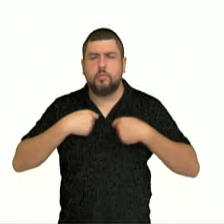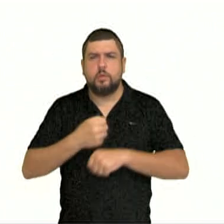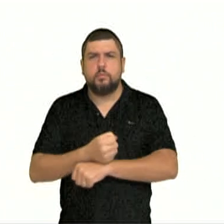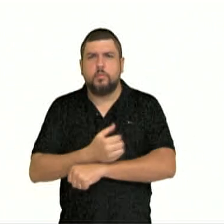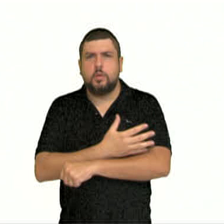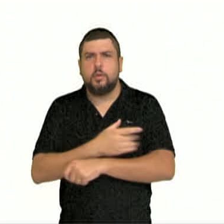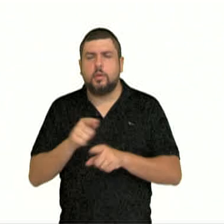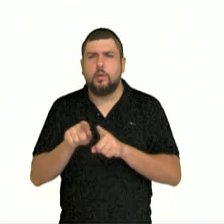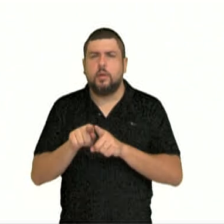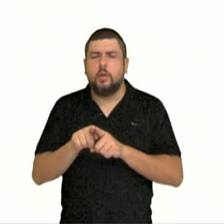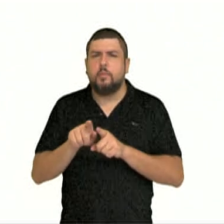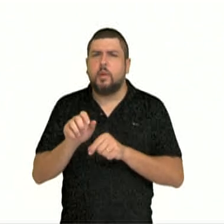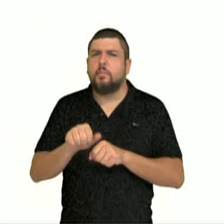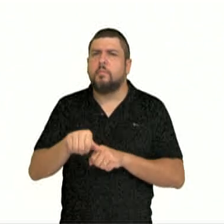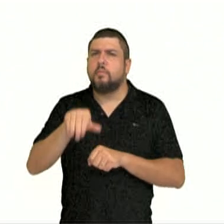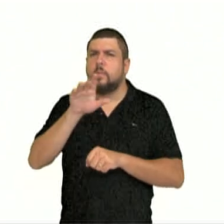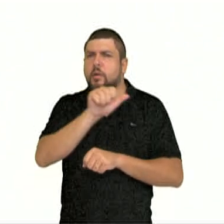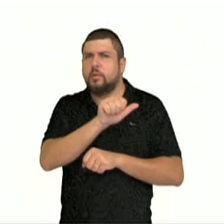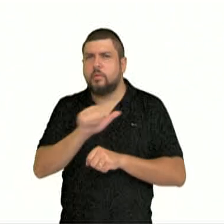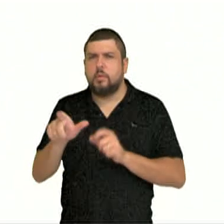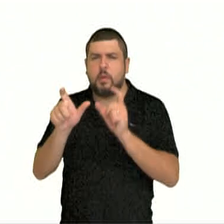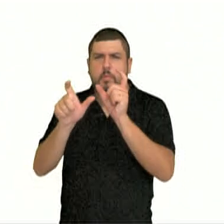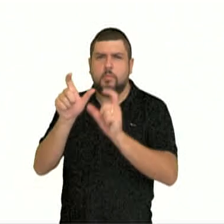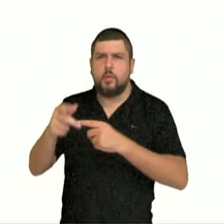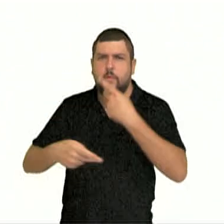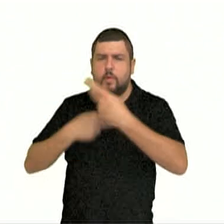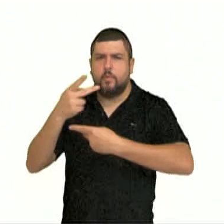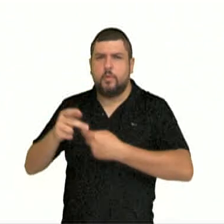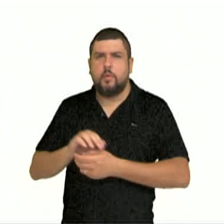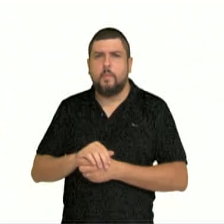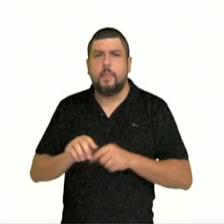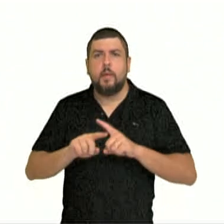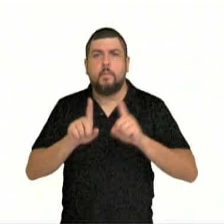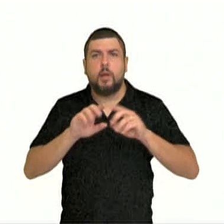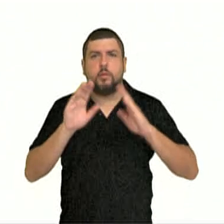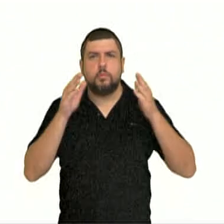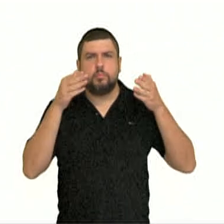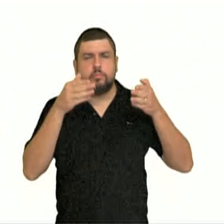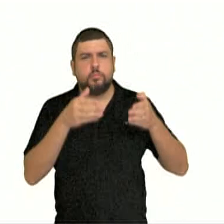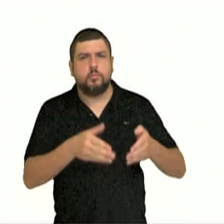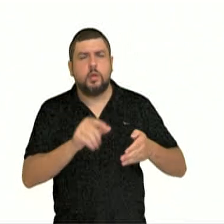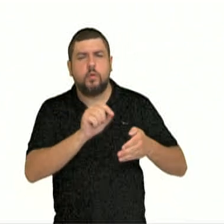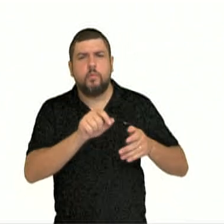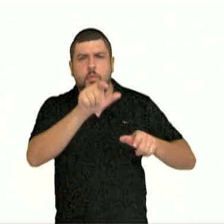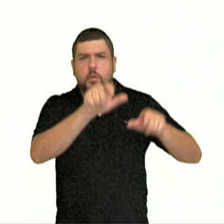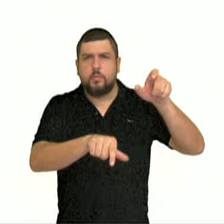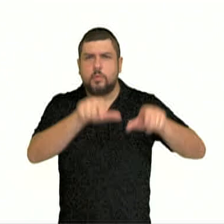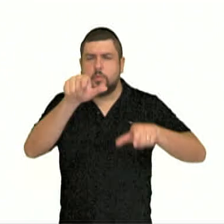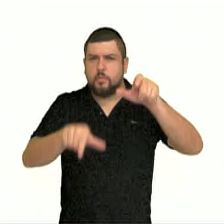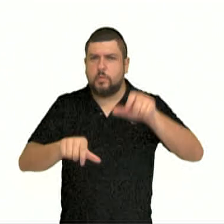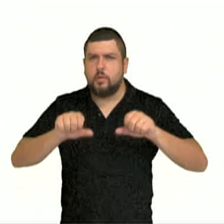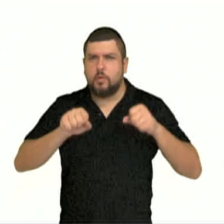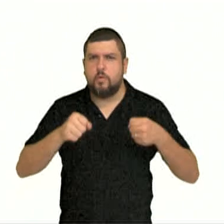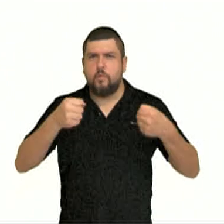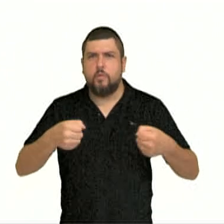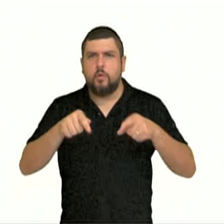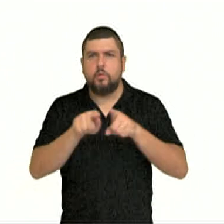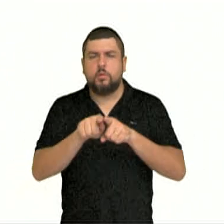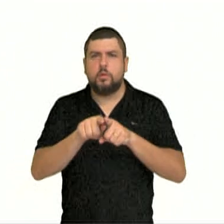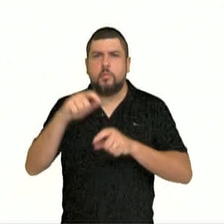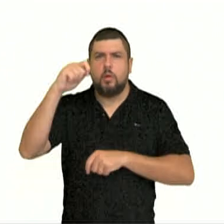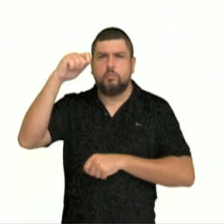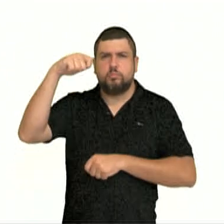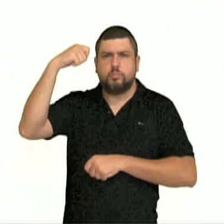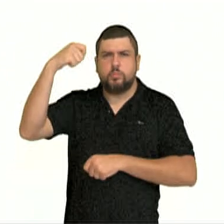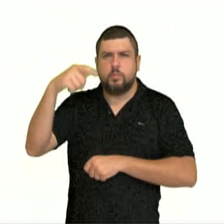que palavras. Prefiro, no entanto, dar ênfase à força dos personagens e à entrega dos atores,